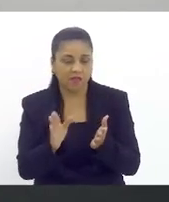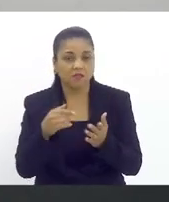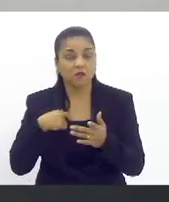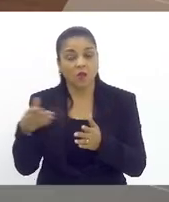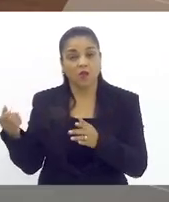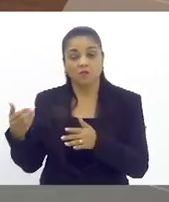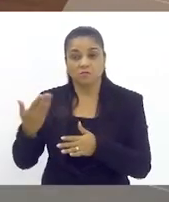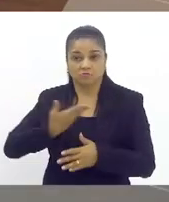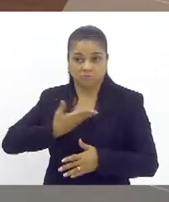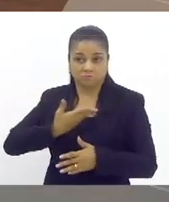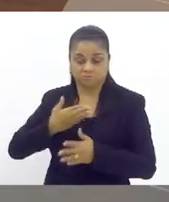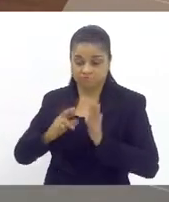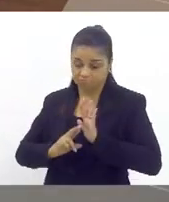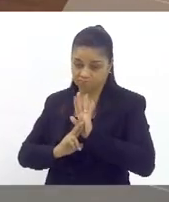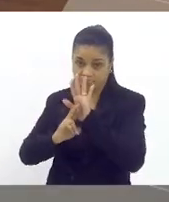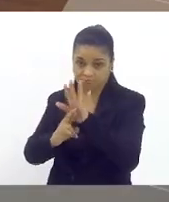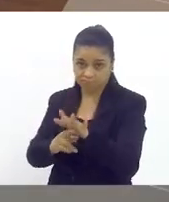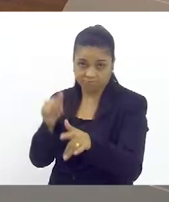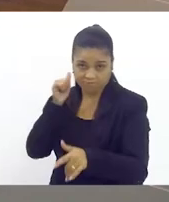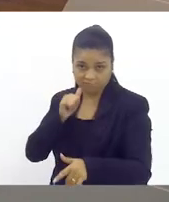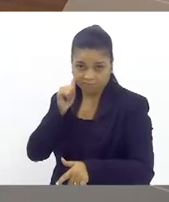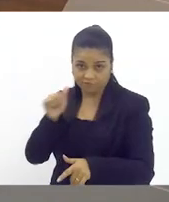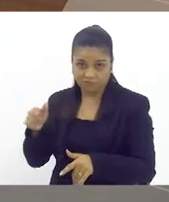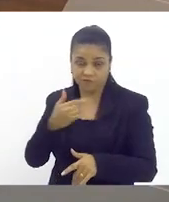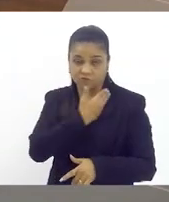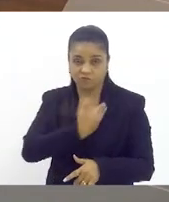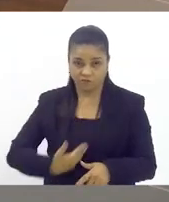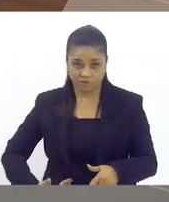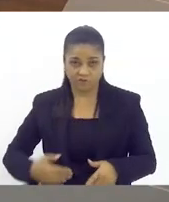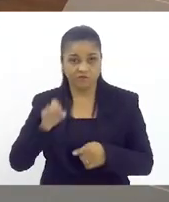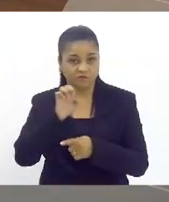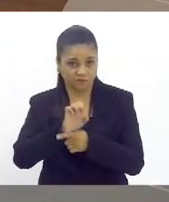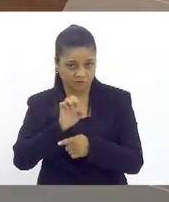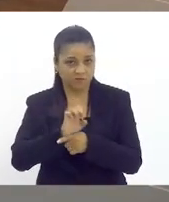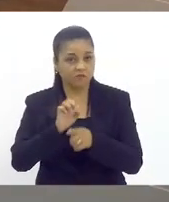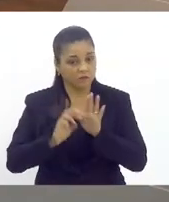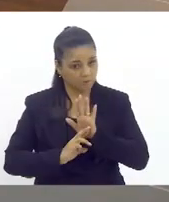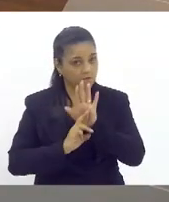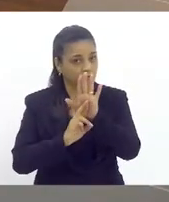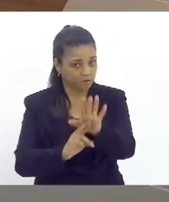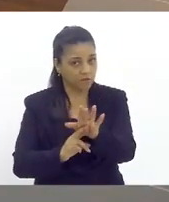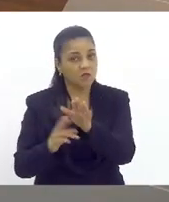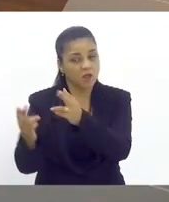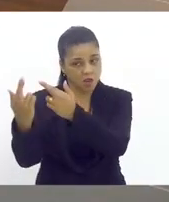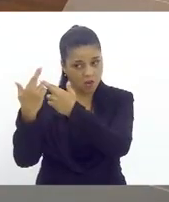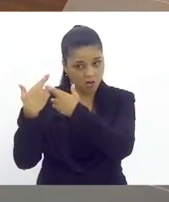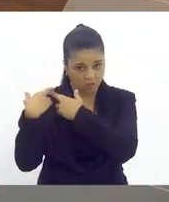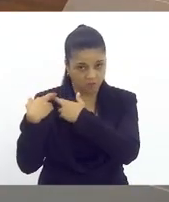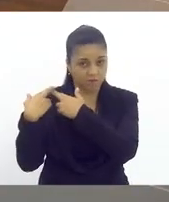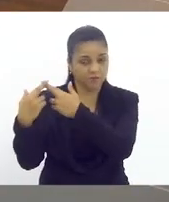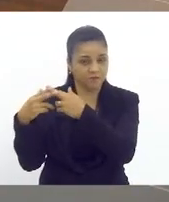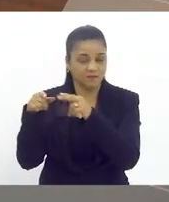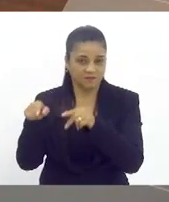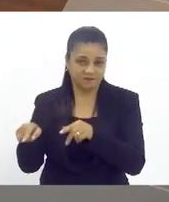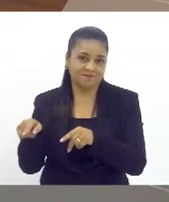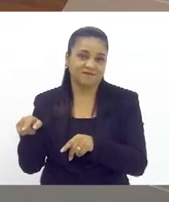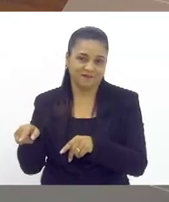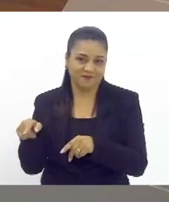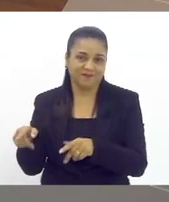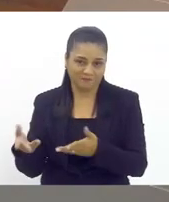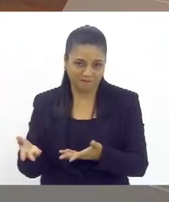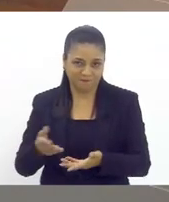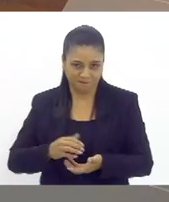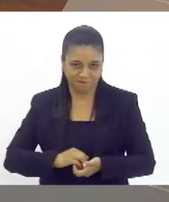companheira aqui está representando o governo estadual uma grande responsabilidade sobre os seus ecológicos